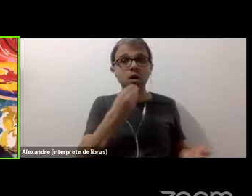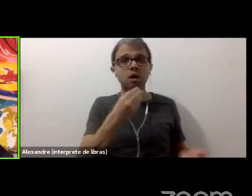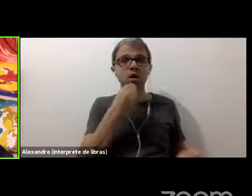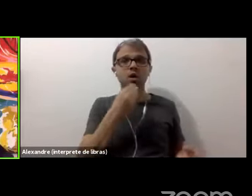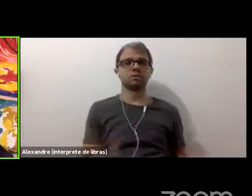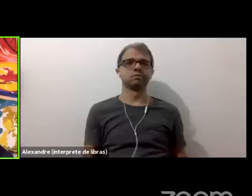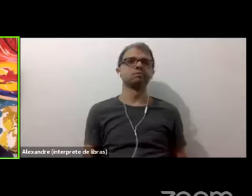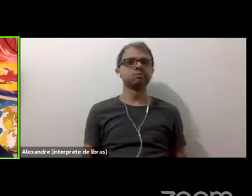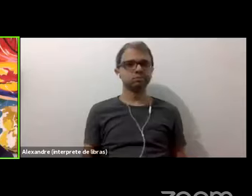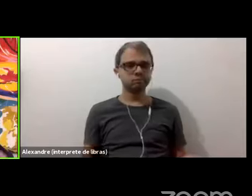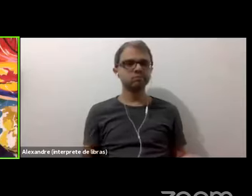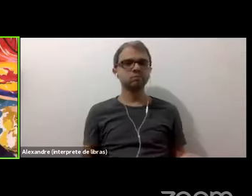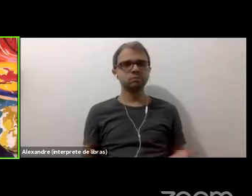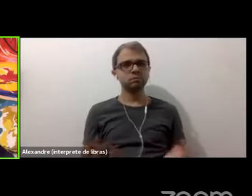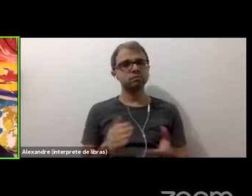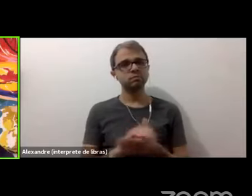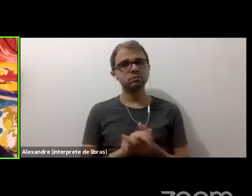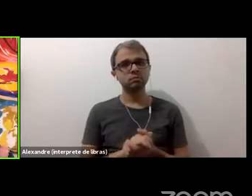muito